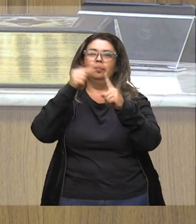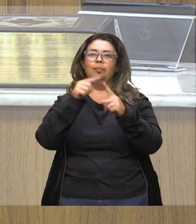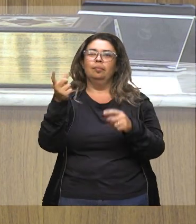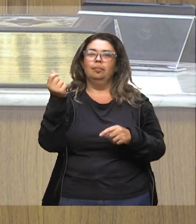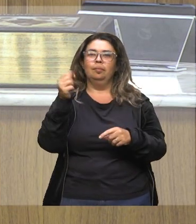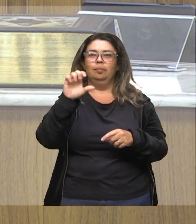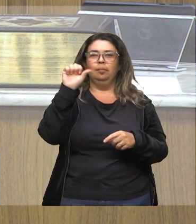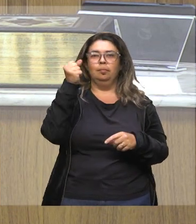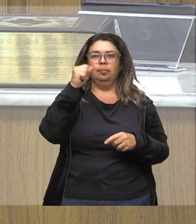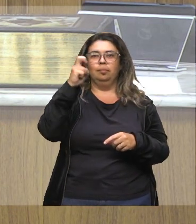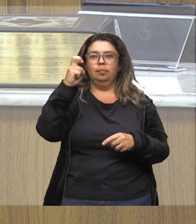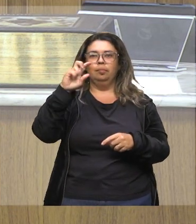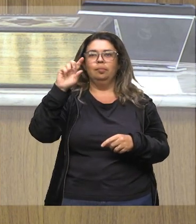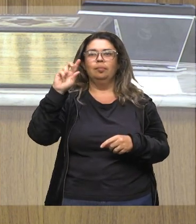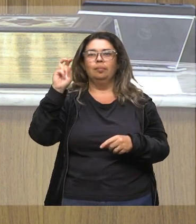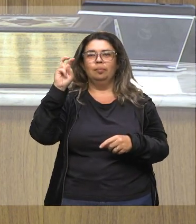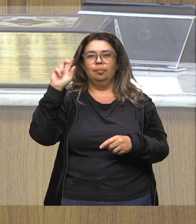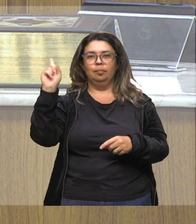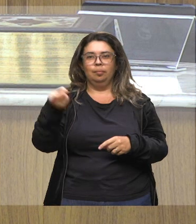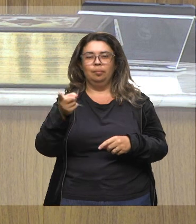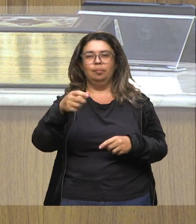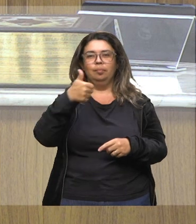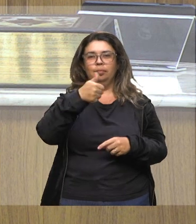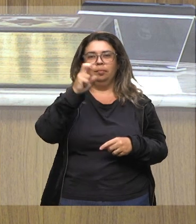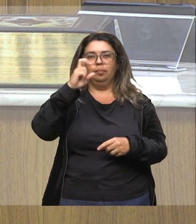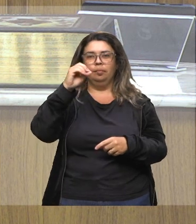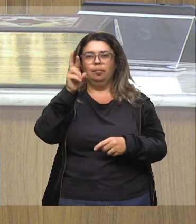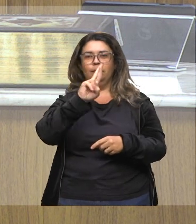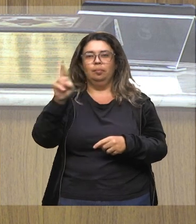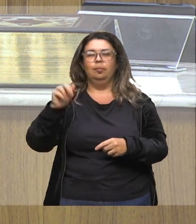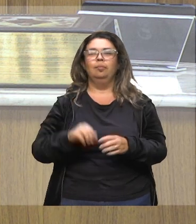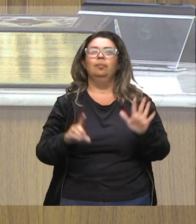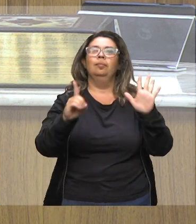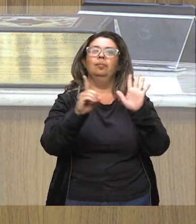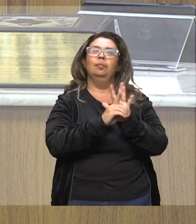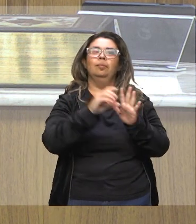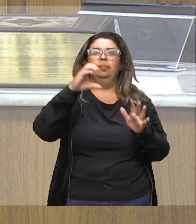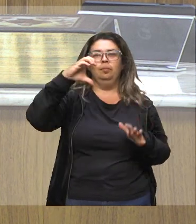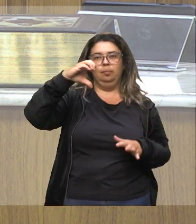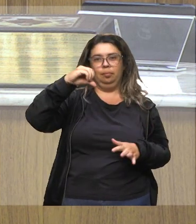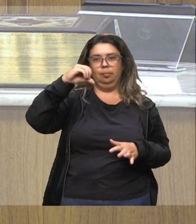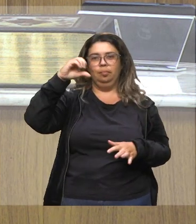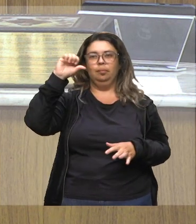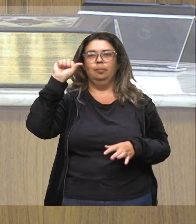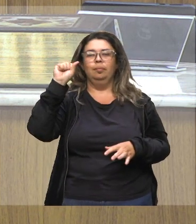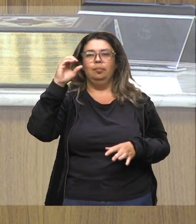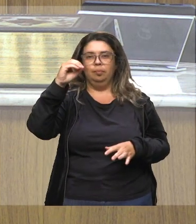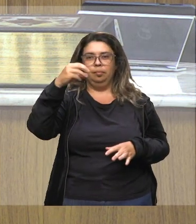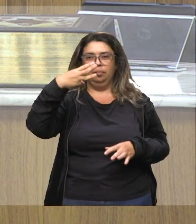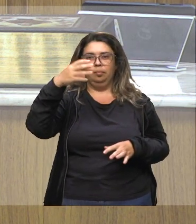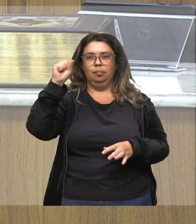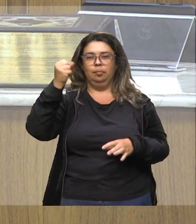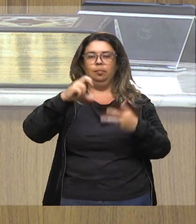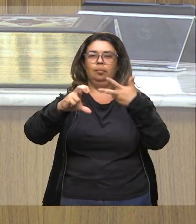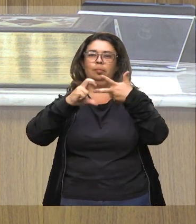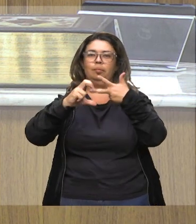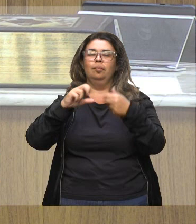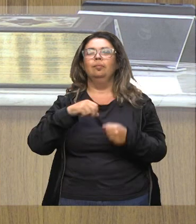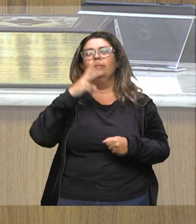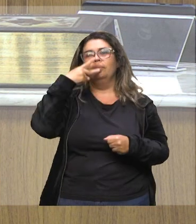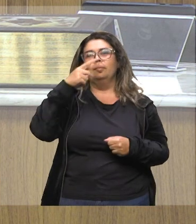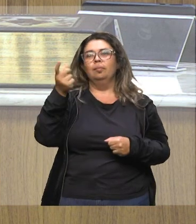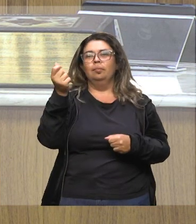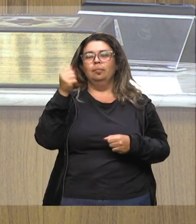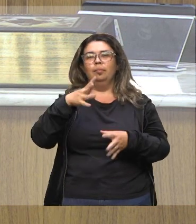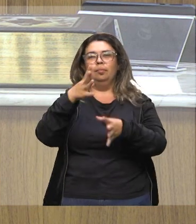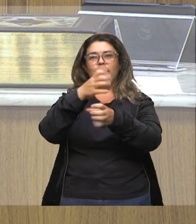valor de R$ 85.150. Decreto 9.038, de 2023, do Poder Executivo, que dispõe sobre a abertura de